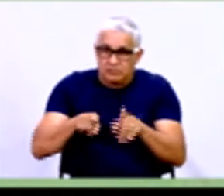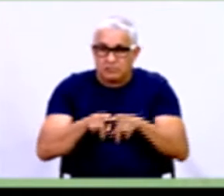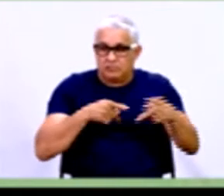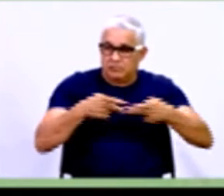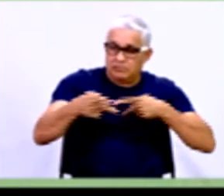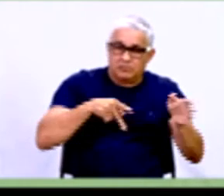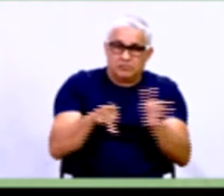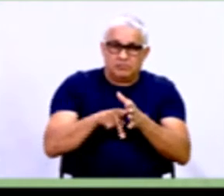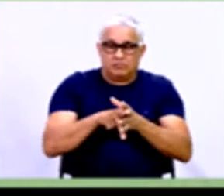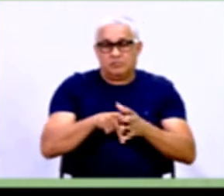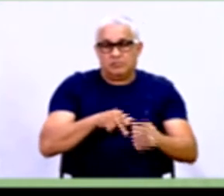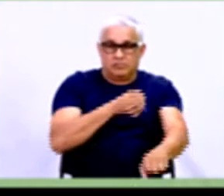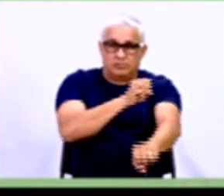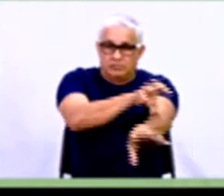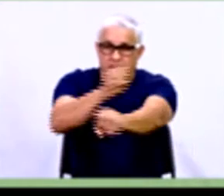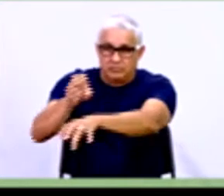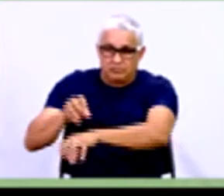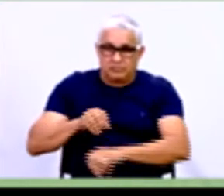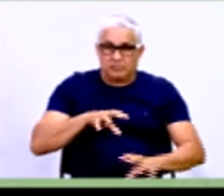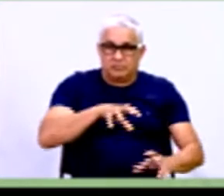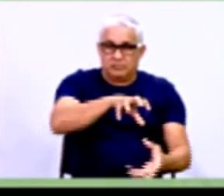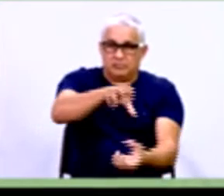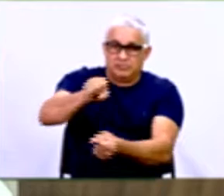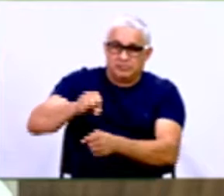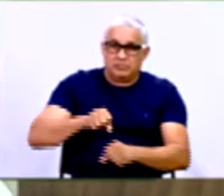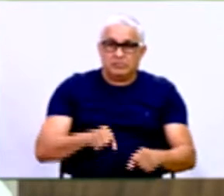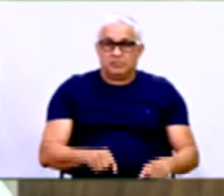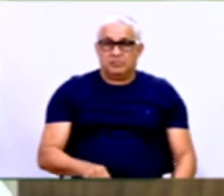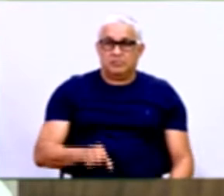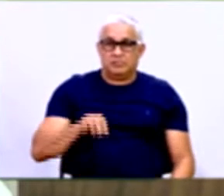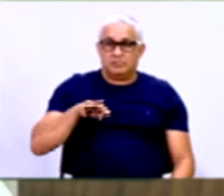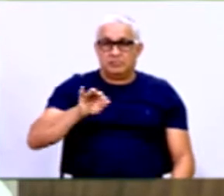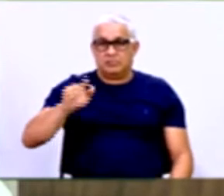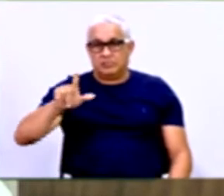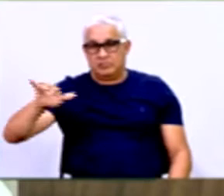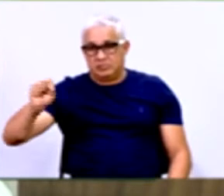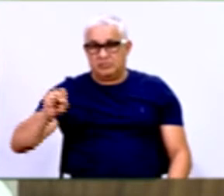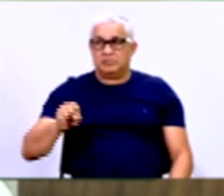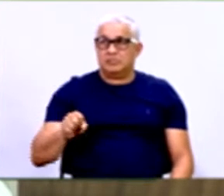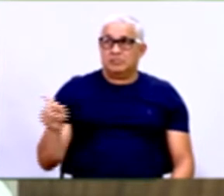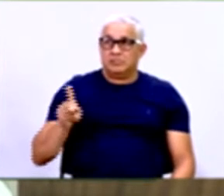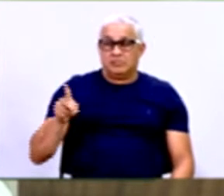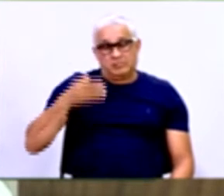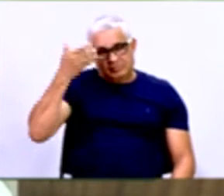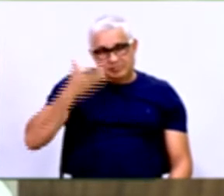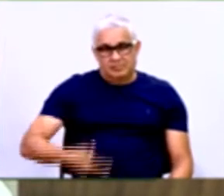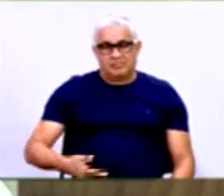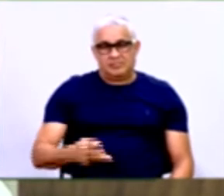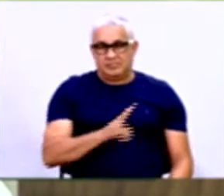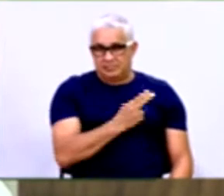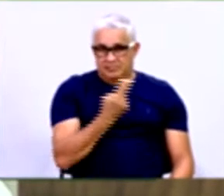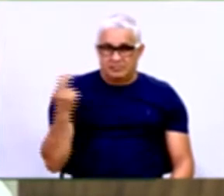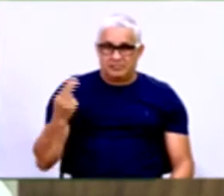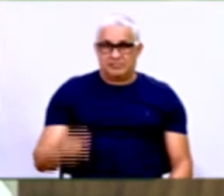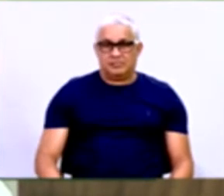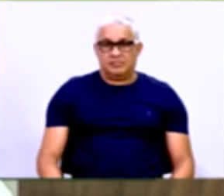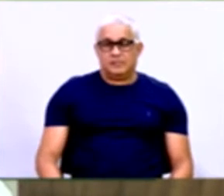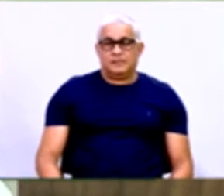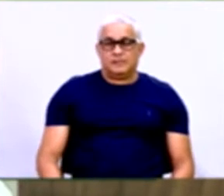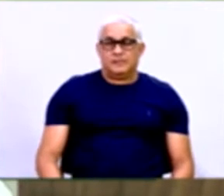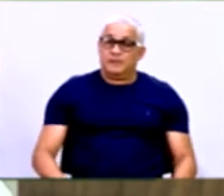projetos de educação ambiental. Professor Willis, por favor, faça sua apresentação. Eu sou o professor Willis, sou